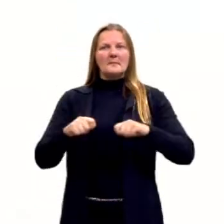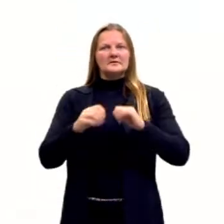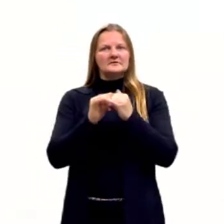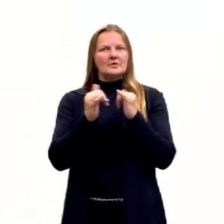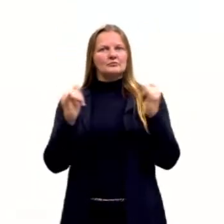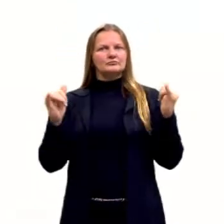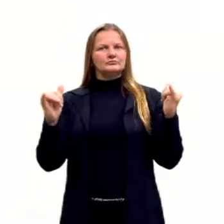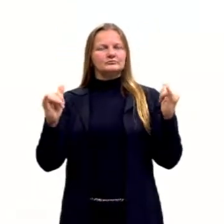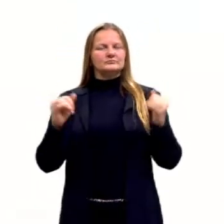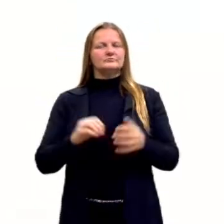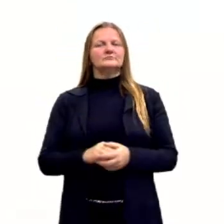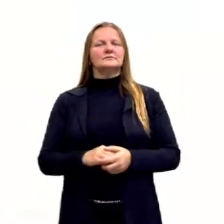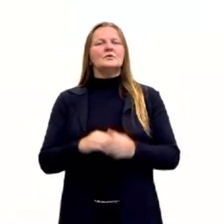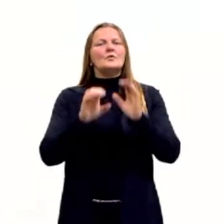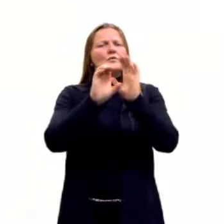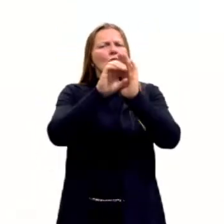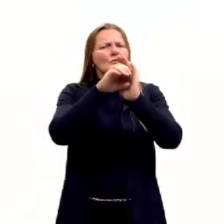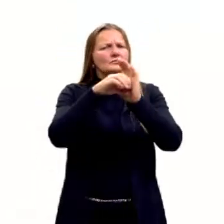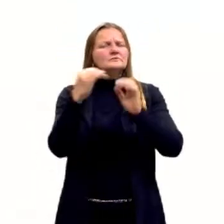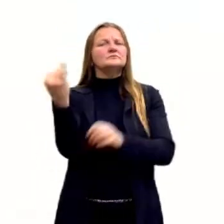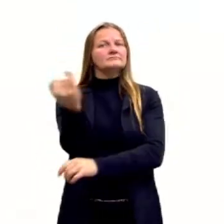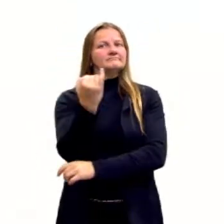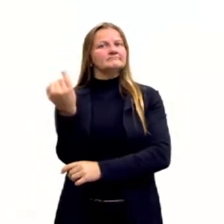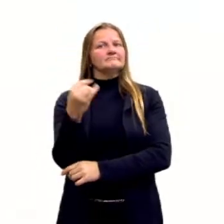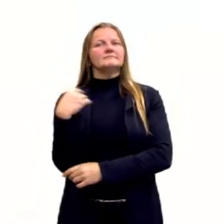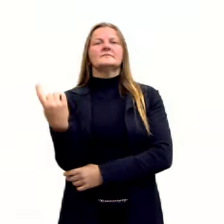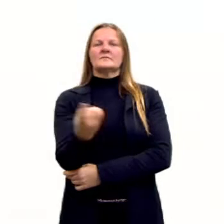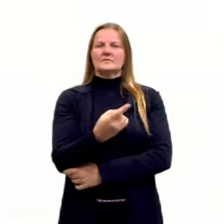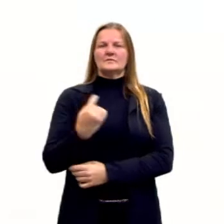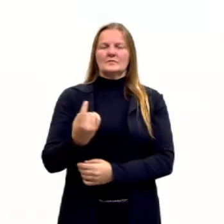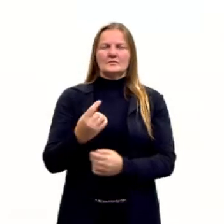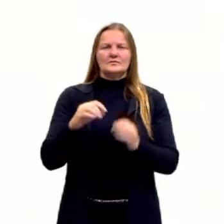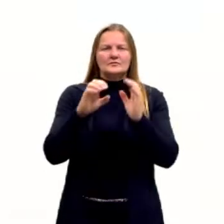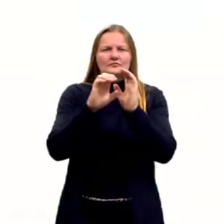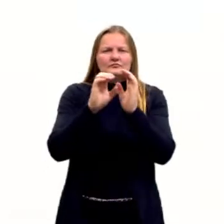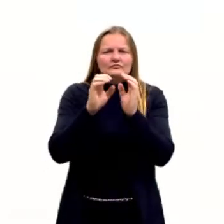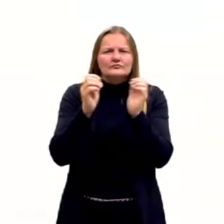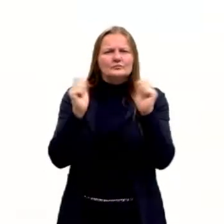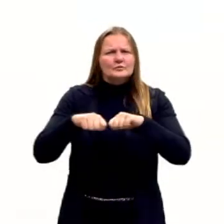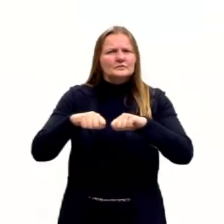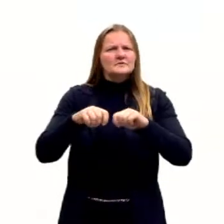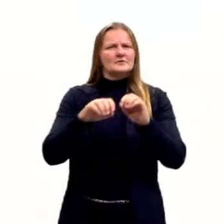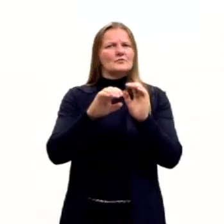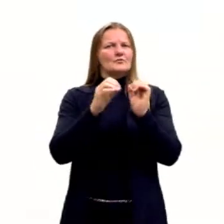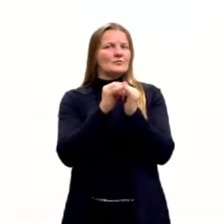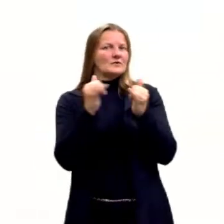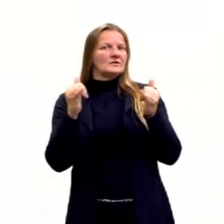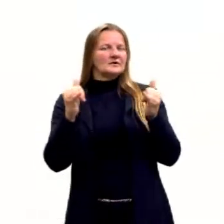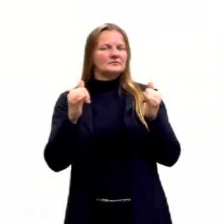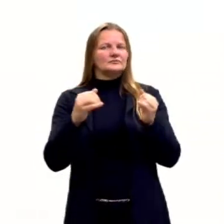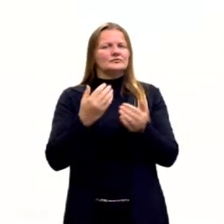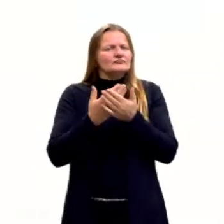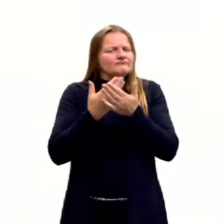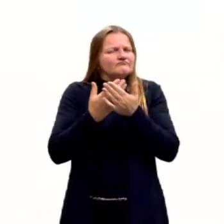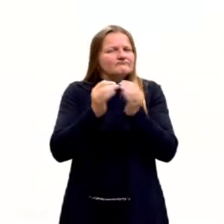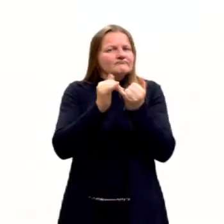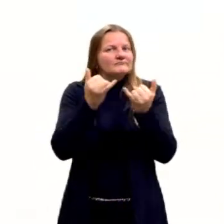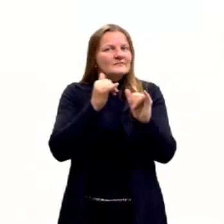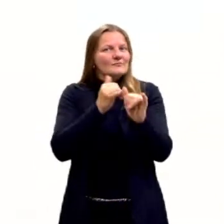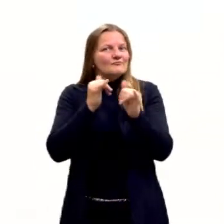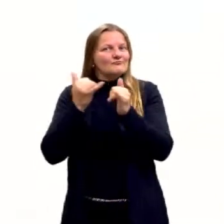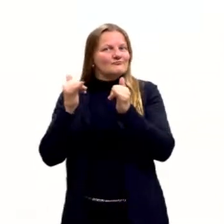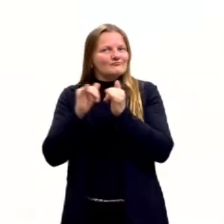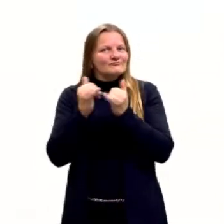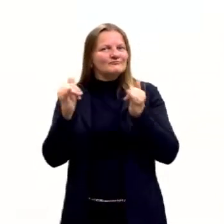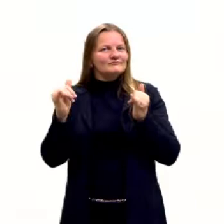elétrico Esse é um conceito bem importante para a gente né que está estudando então a eletricidade ela